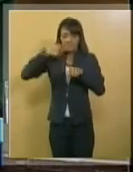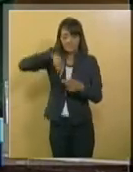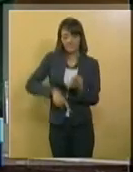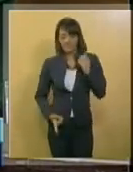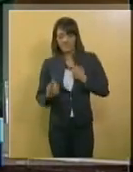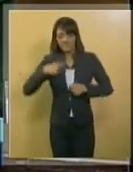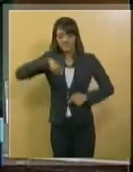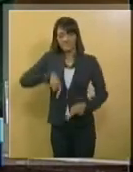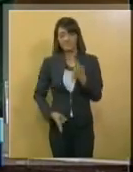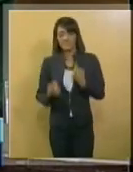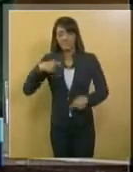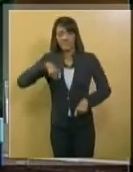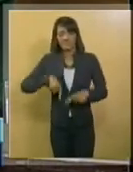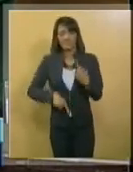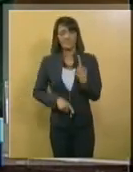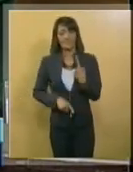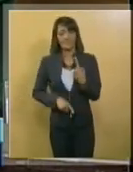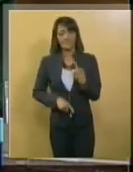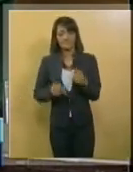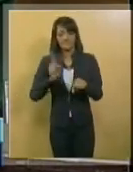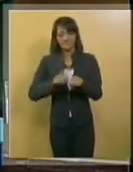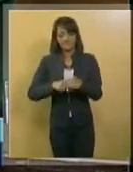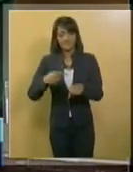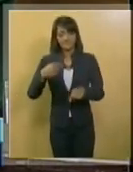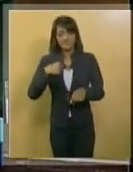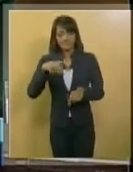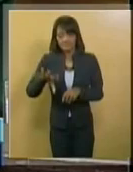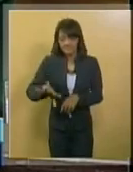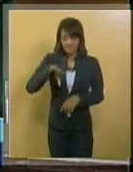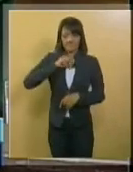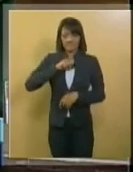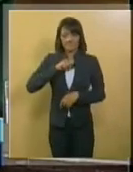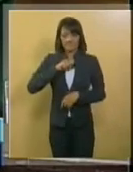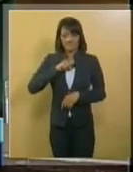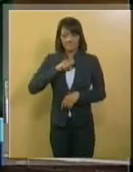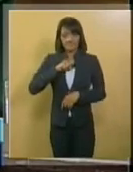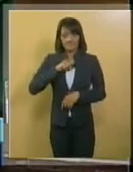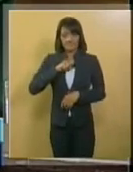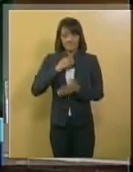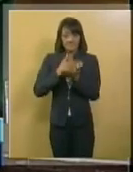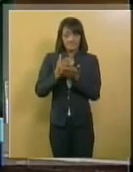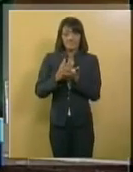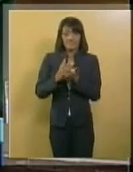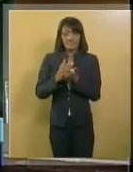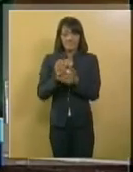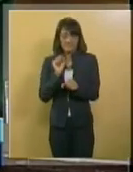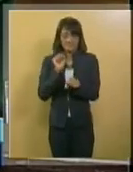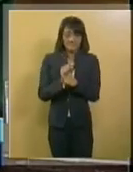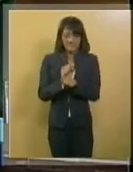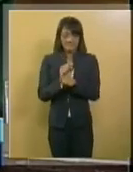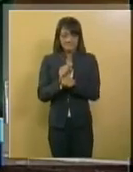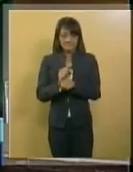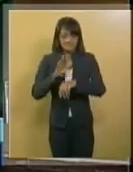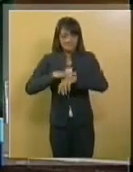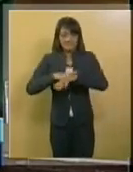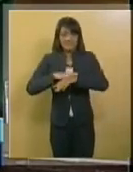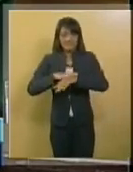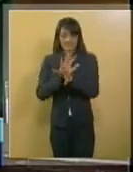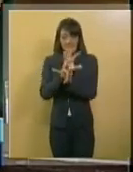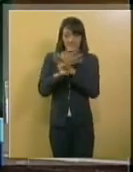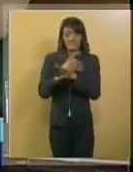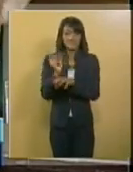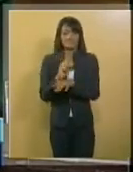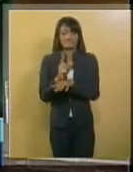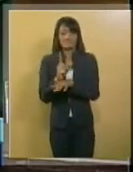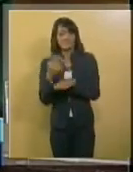Neste momento, senhores, eu fui contaminada, eu ainda estou no período de janela, o parasita ainda não se instalou nos meus linfonodos e na medula óssea, eu vou